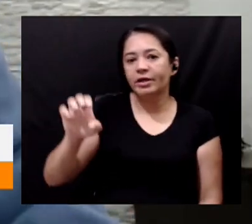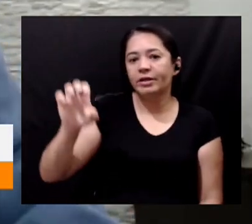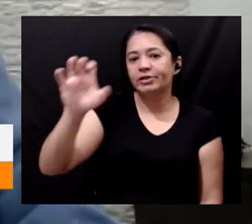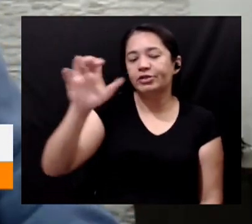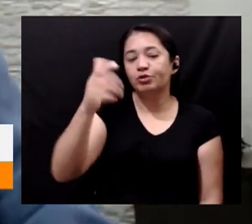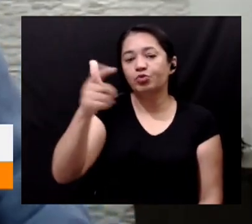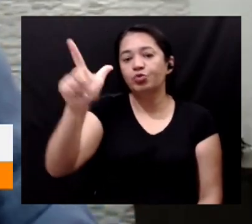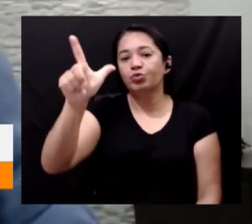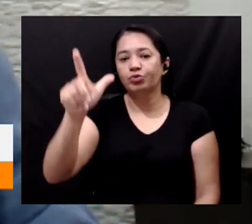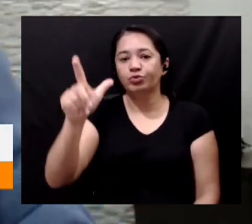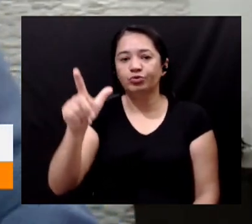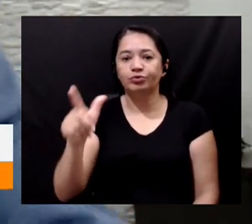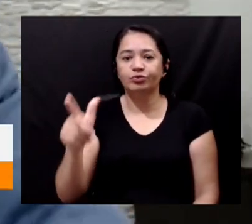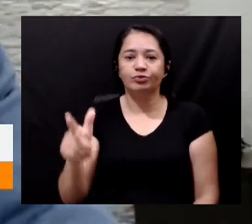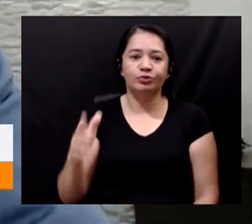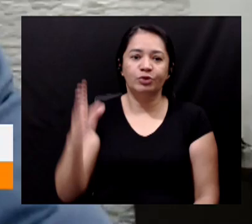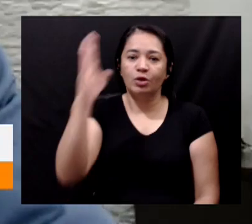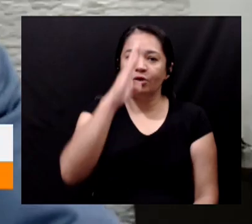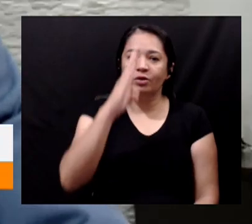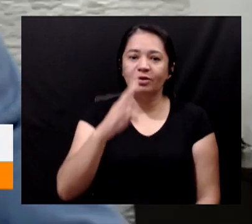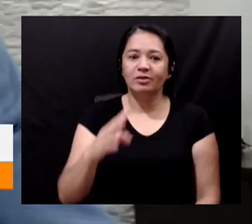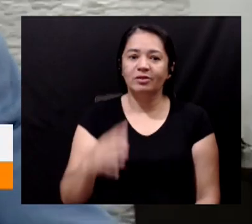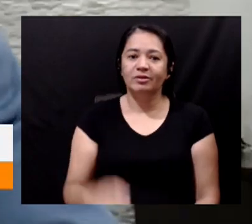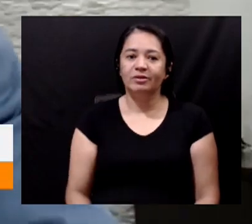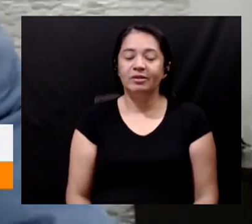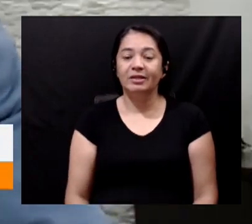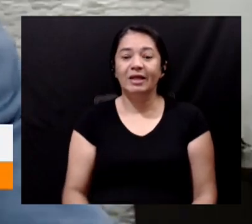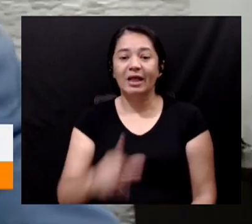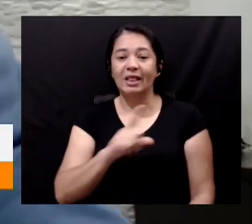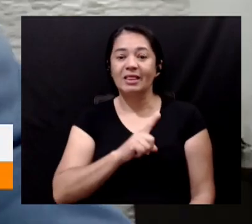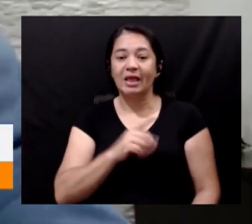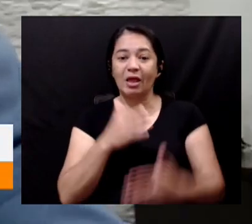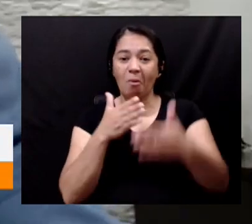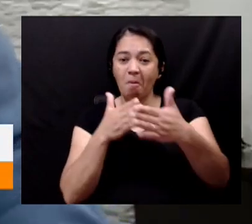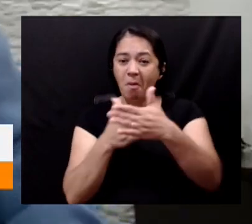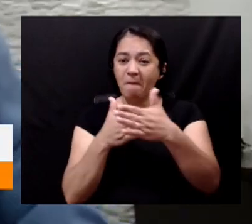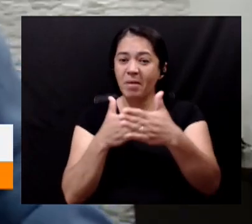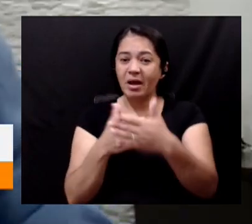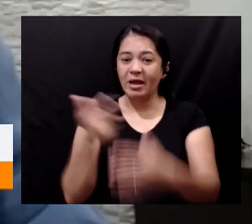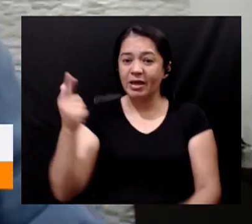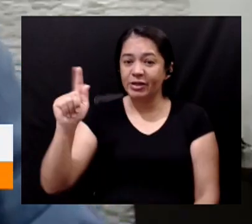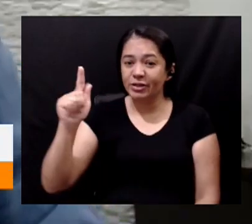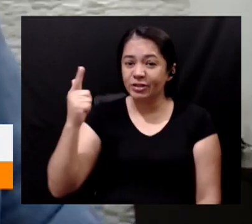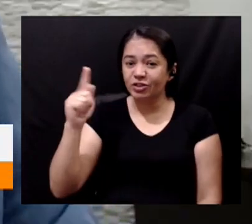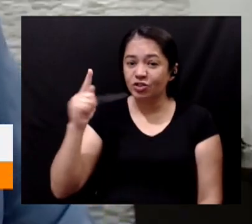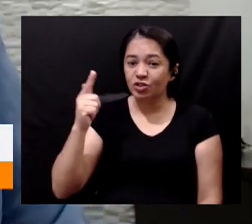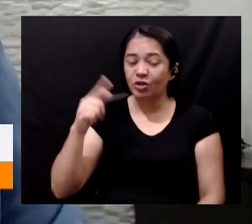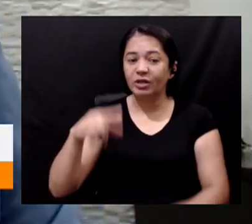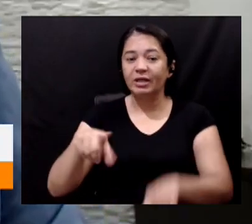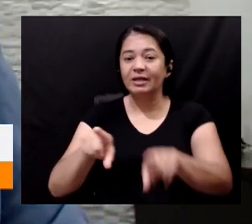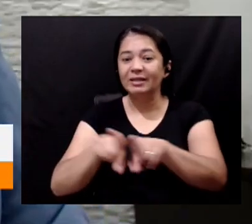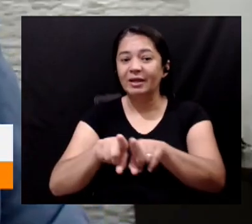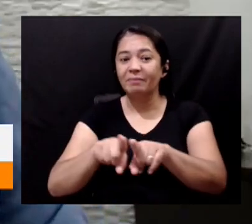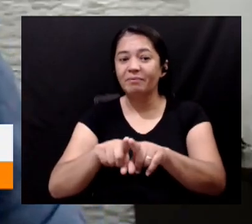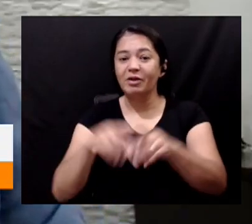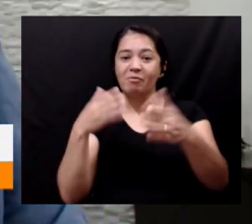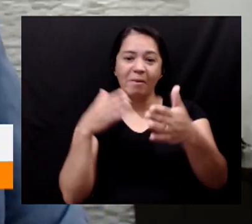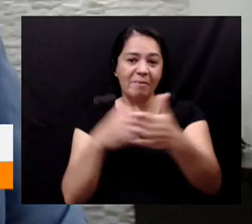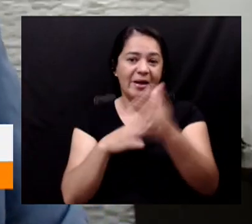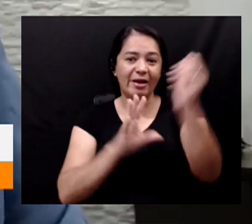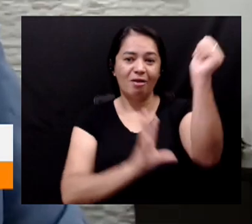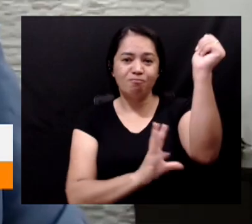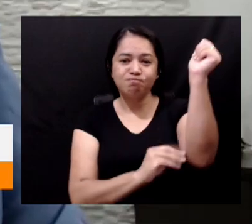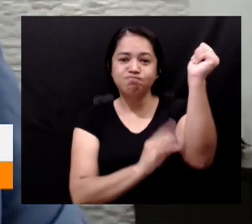Né? Nós temos uma barreira geográfica e também uma barreira burocrática até mesmo, para conseguir fazer